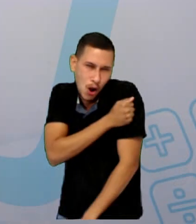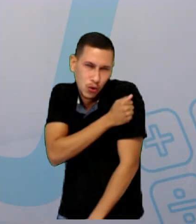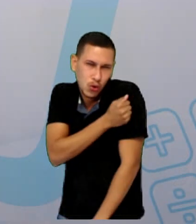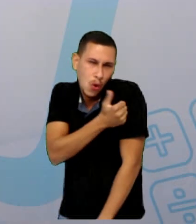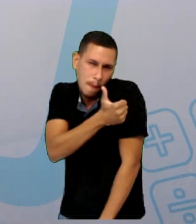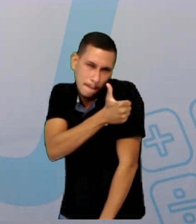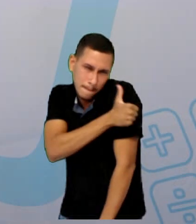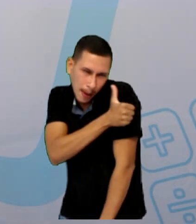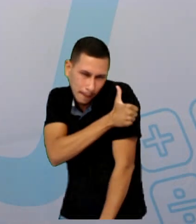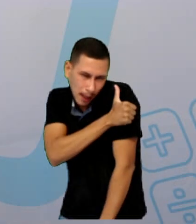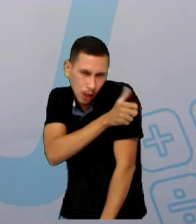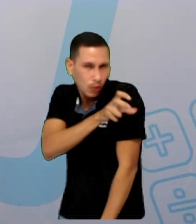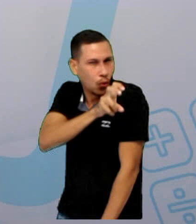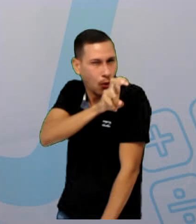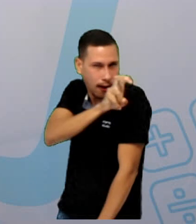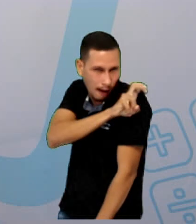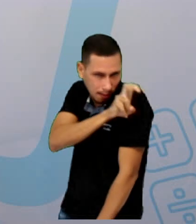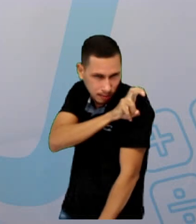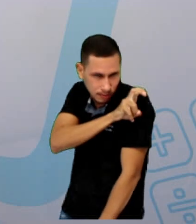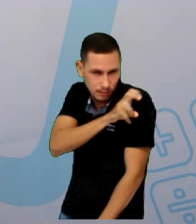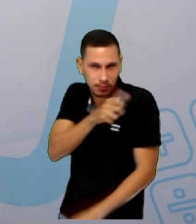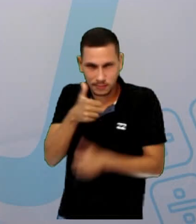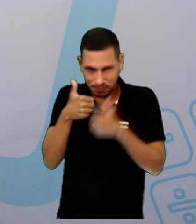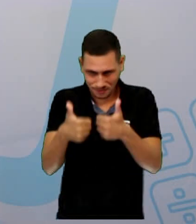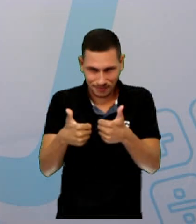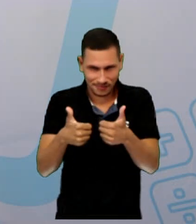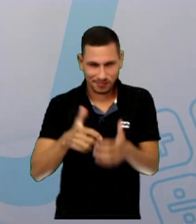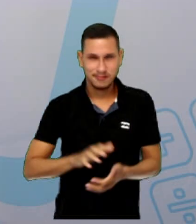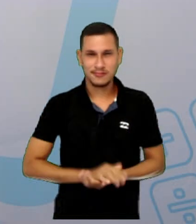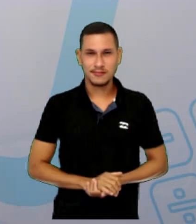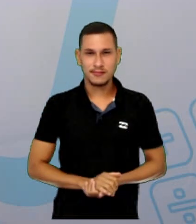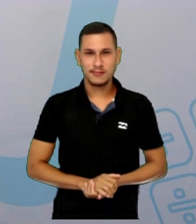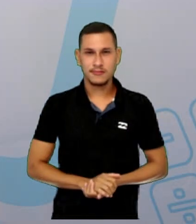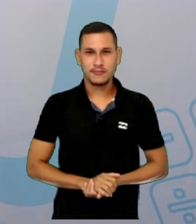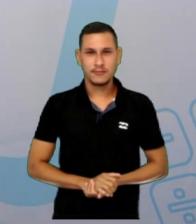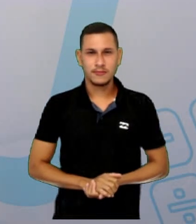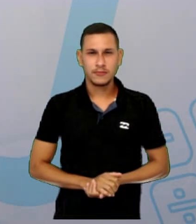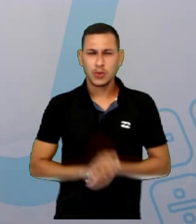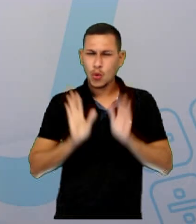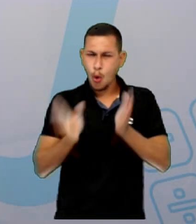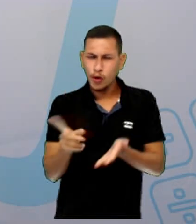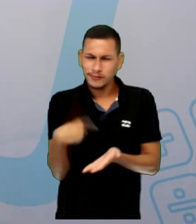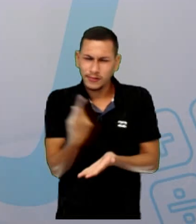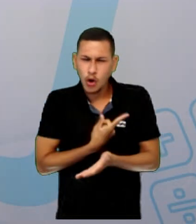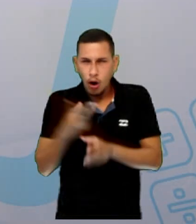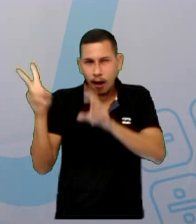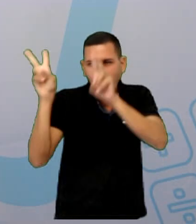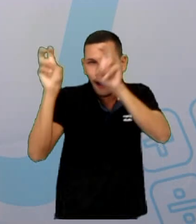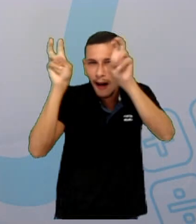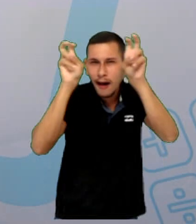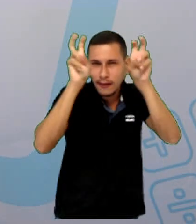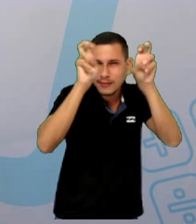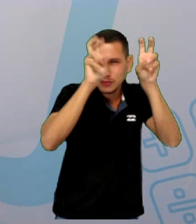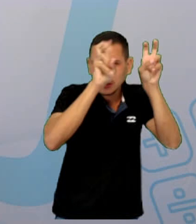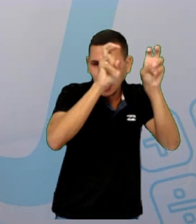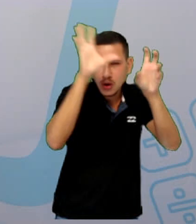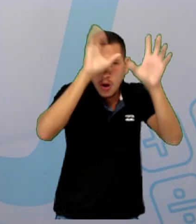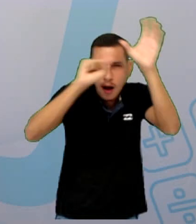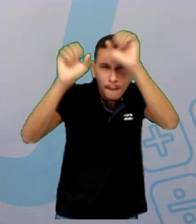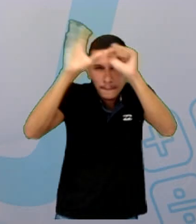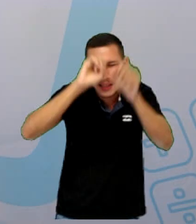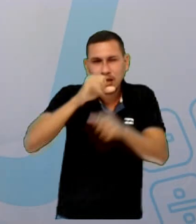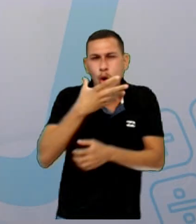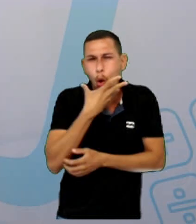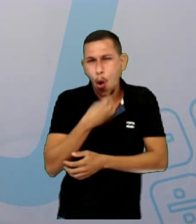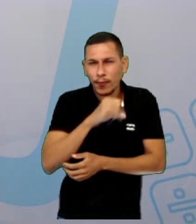primeiro ao quinto ano, tá bom? Hoje vamos aprender sobre Jackson do Pandeiro